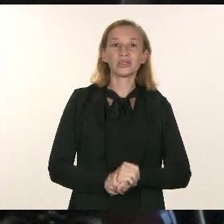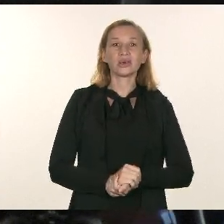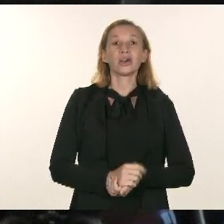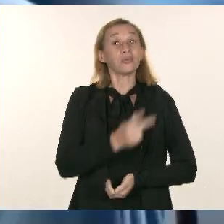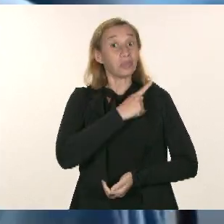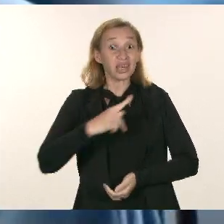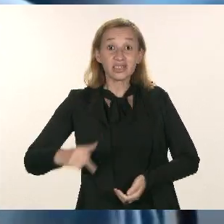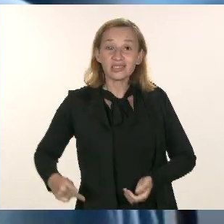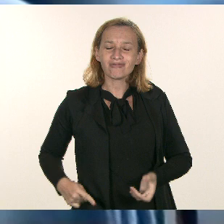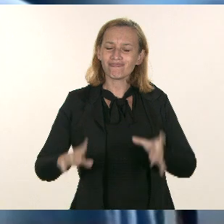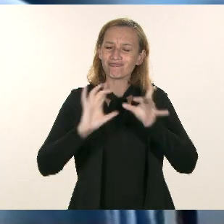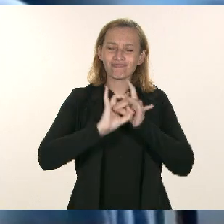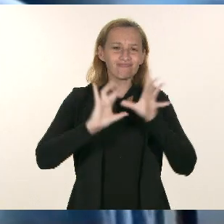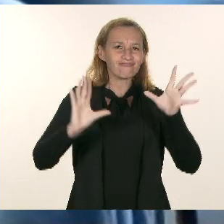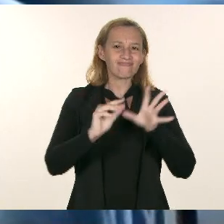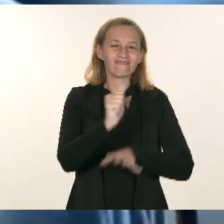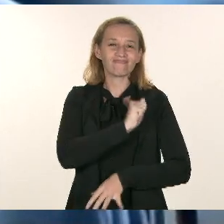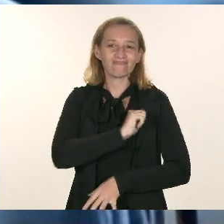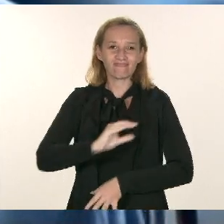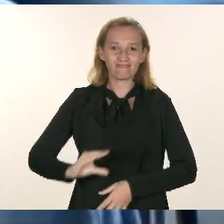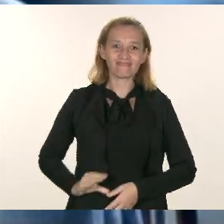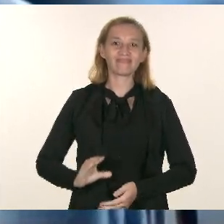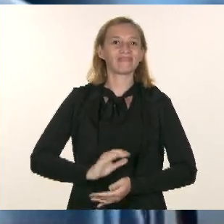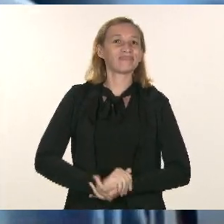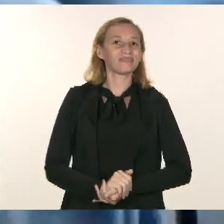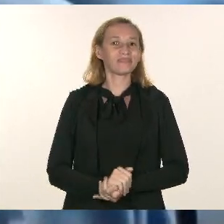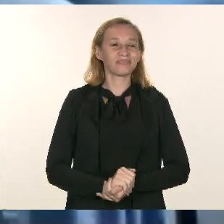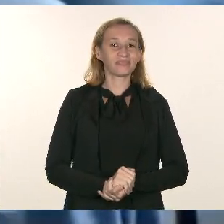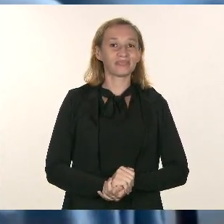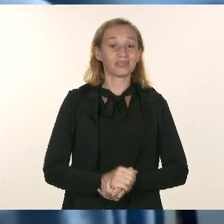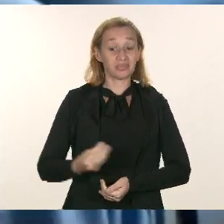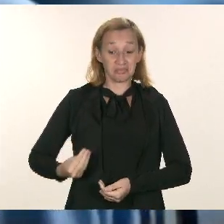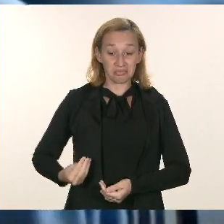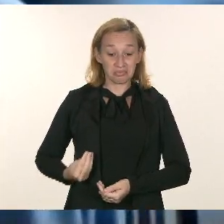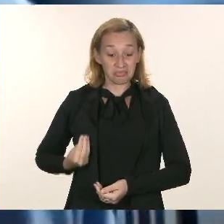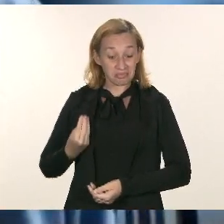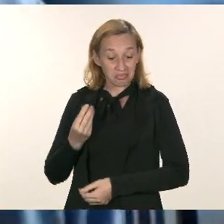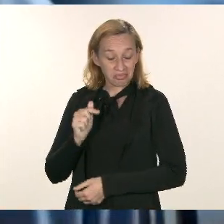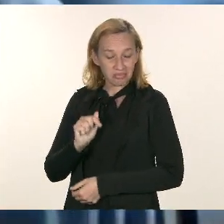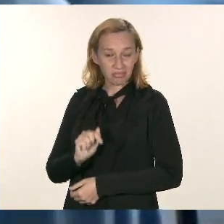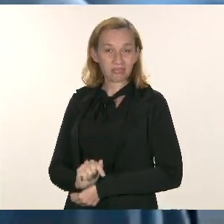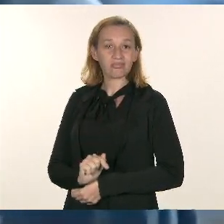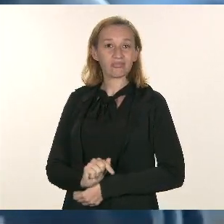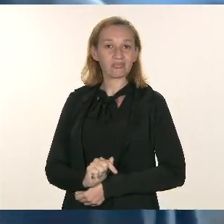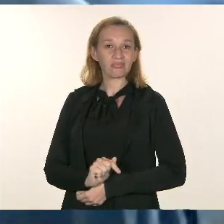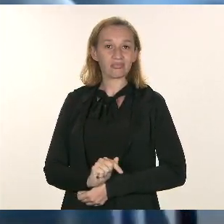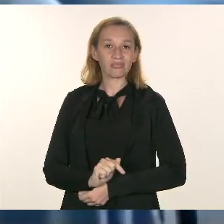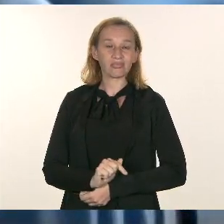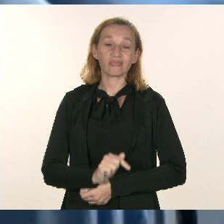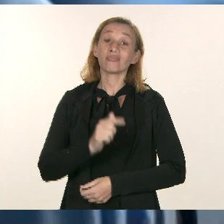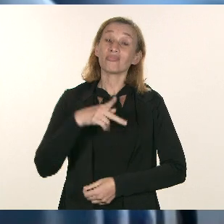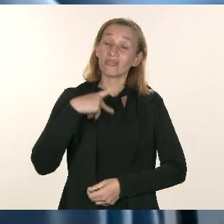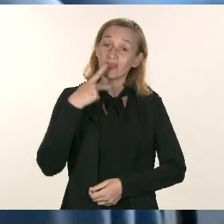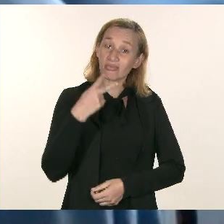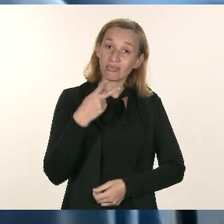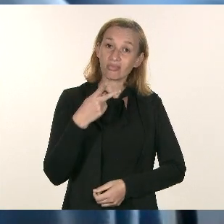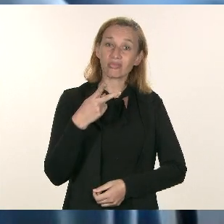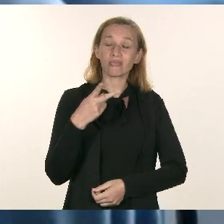Presidente democrático André Siciliano. Venho aqui fazer uma dupla declaração de